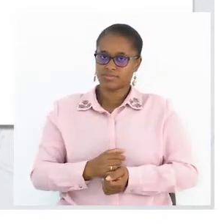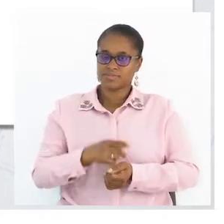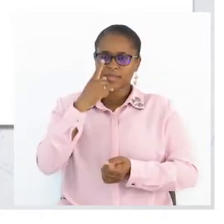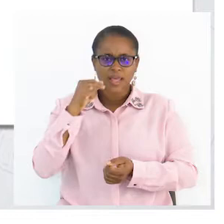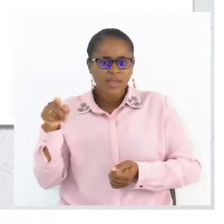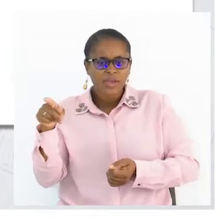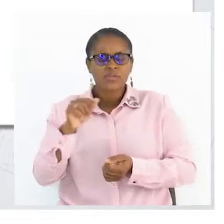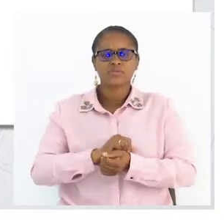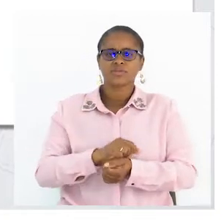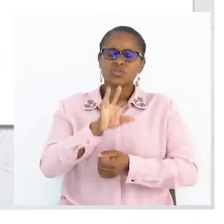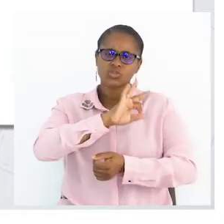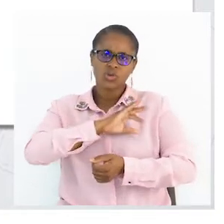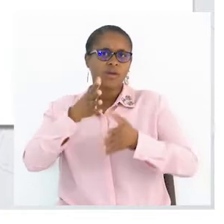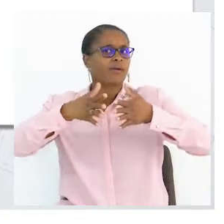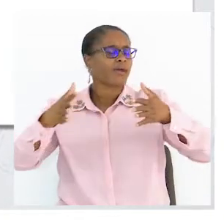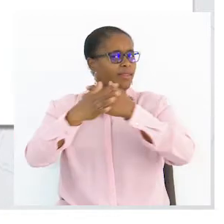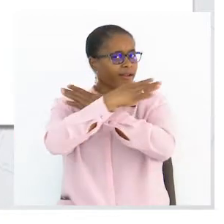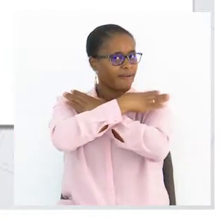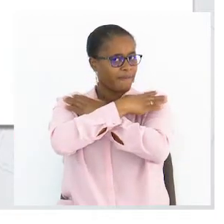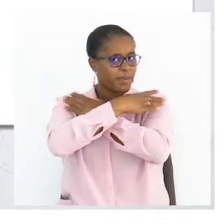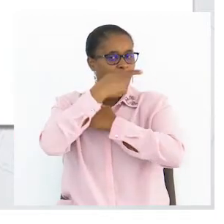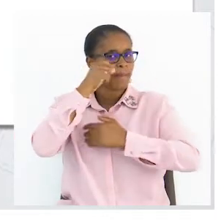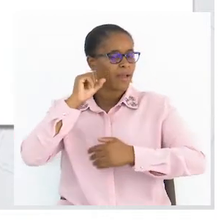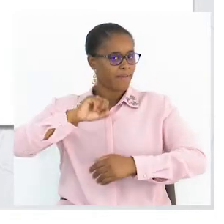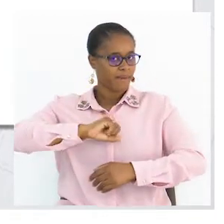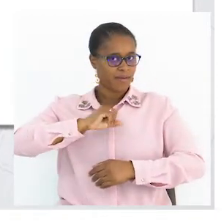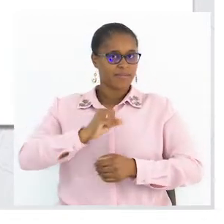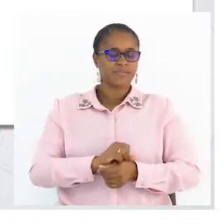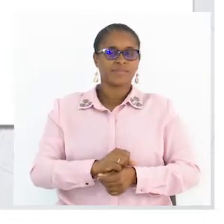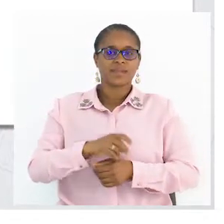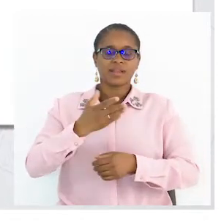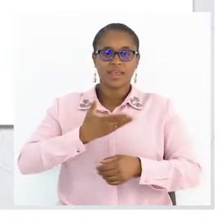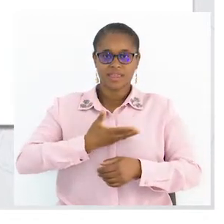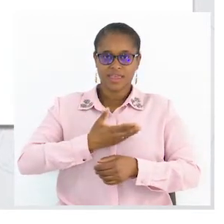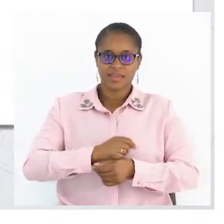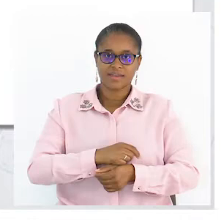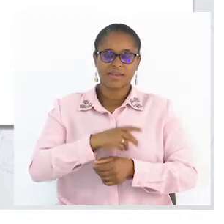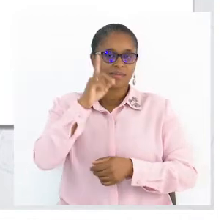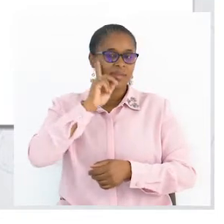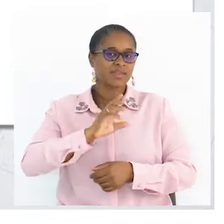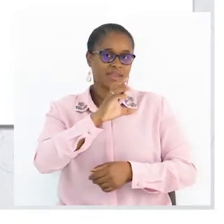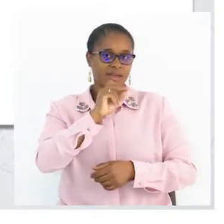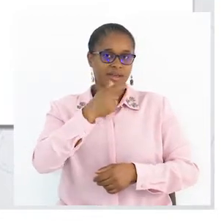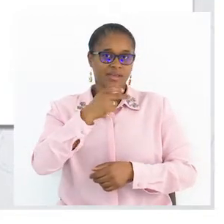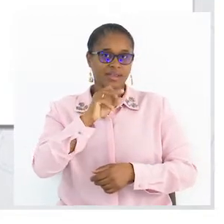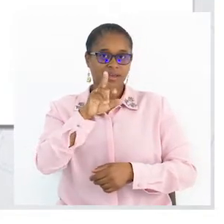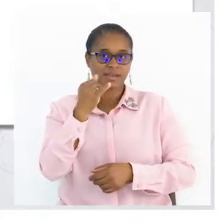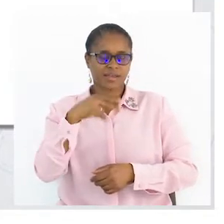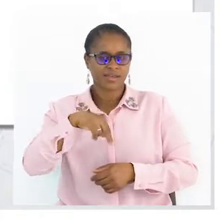Aquele senhor é um grande amigo do meu pai. A linha D. A Catarina